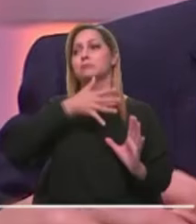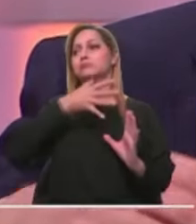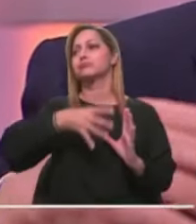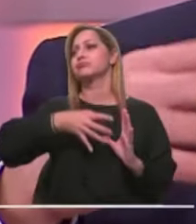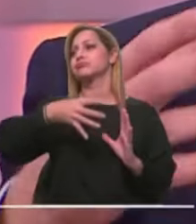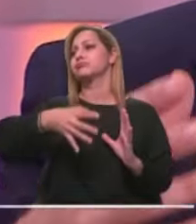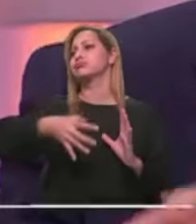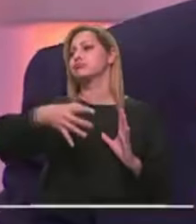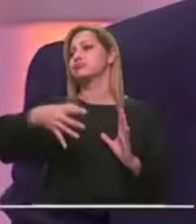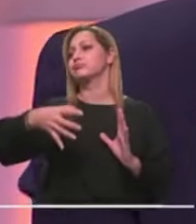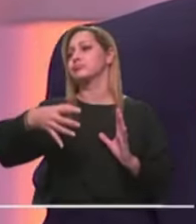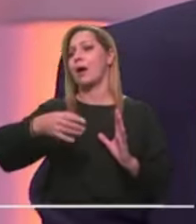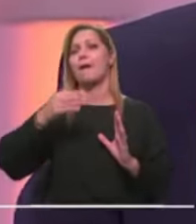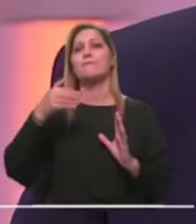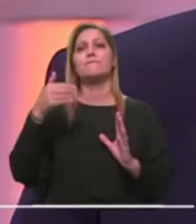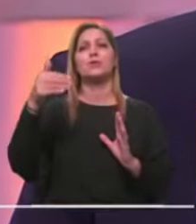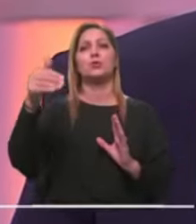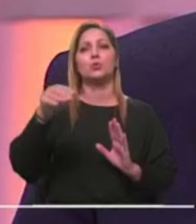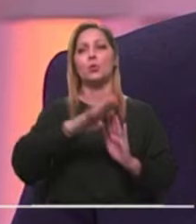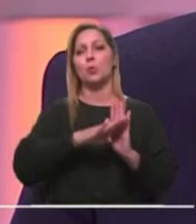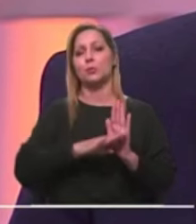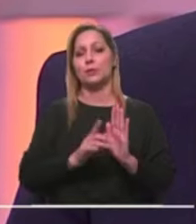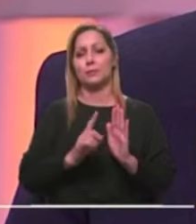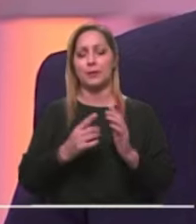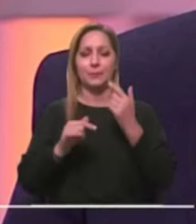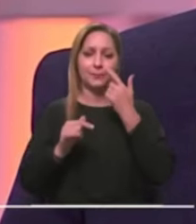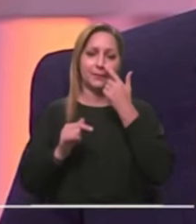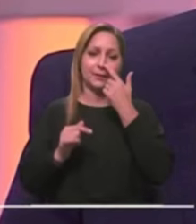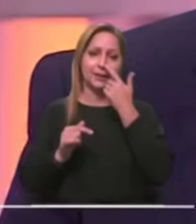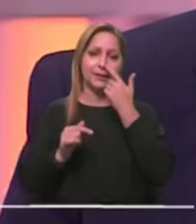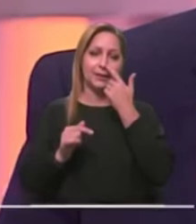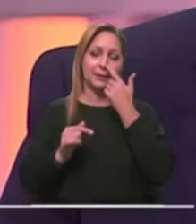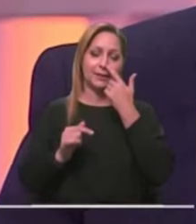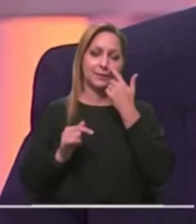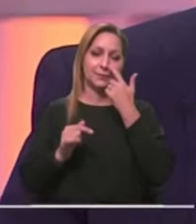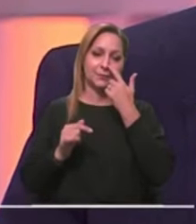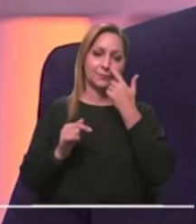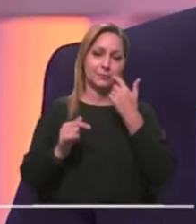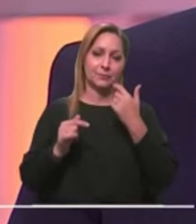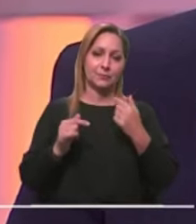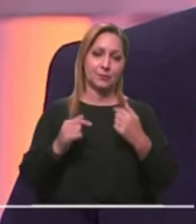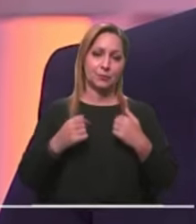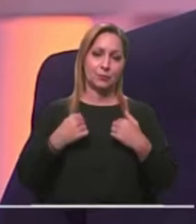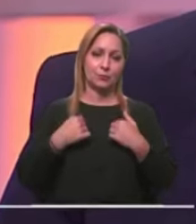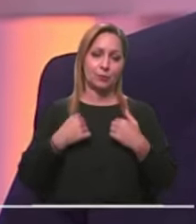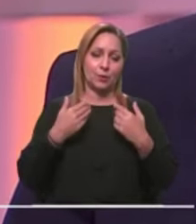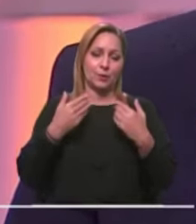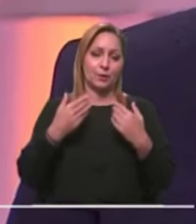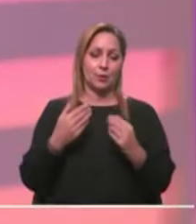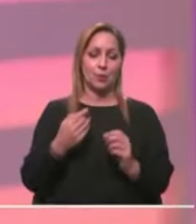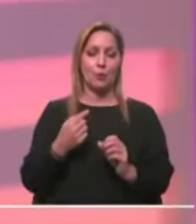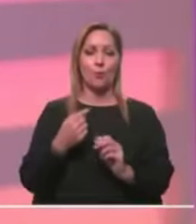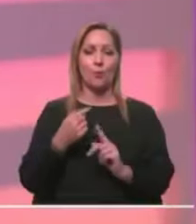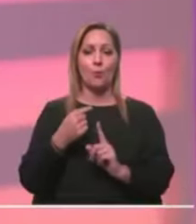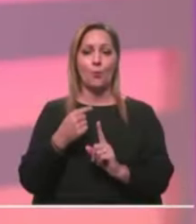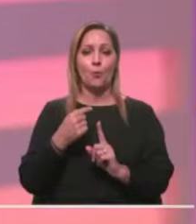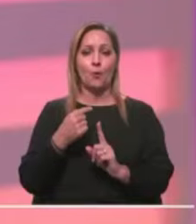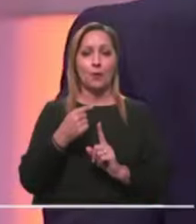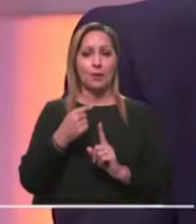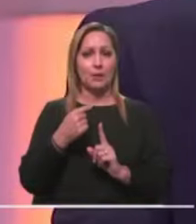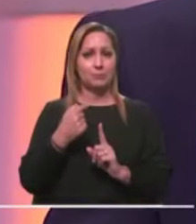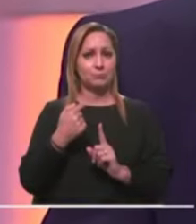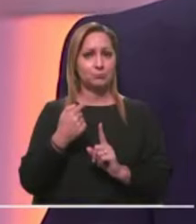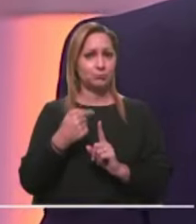programa ou sobre o futuro a avaliação não foi muito não foi positivo antes pelo contrário é foi muito criticado